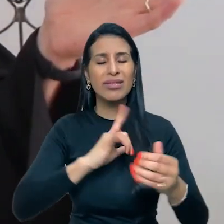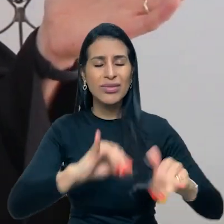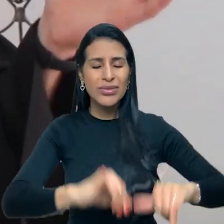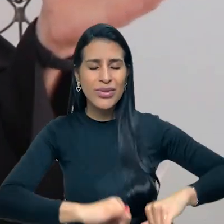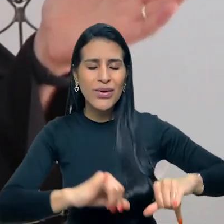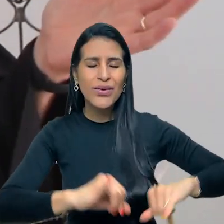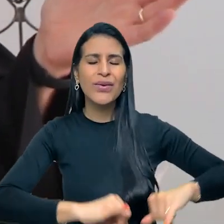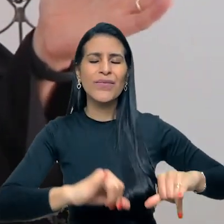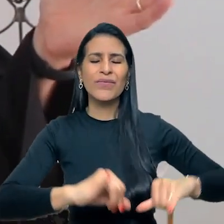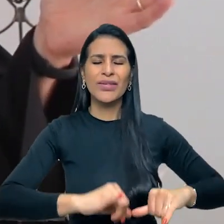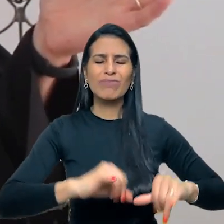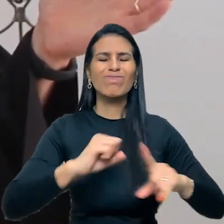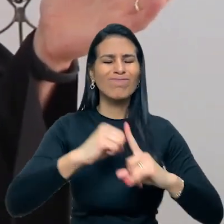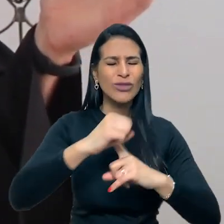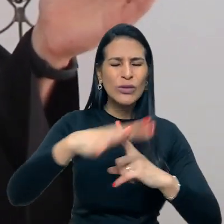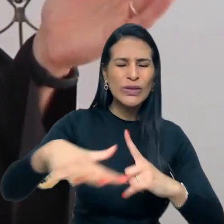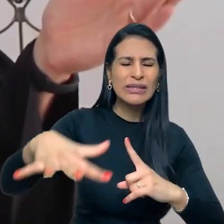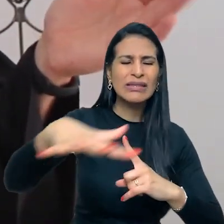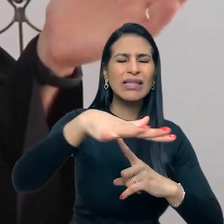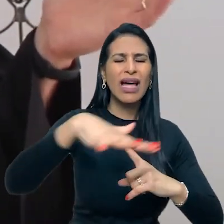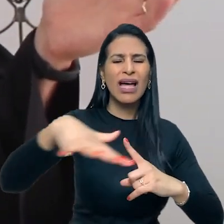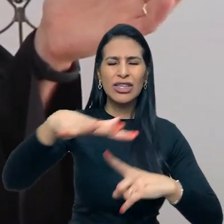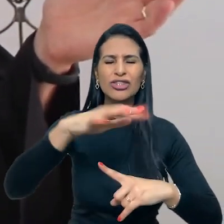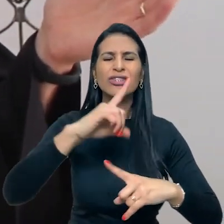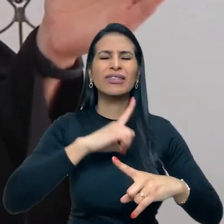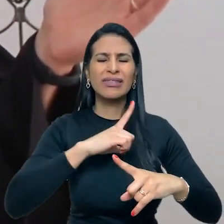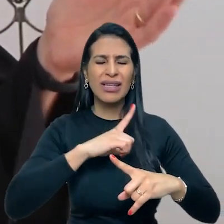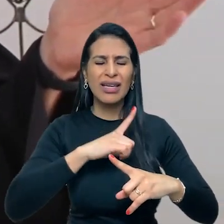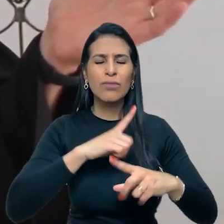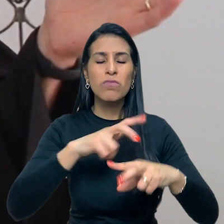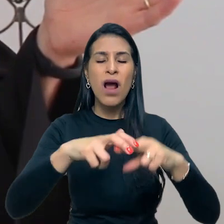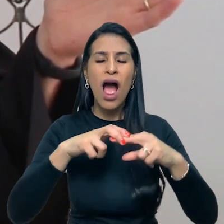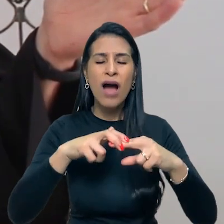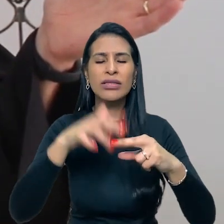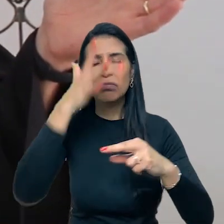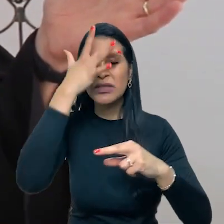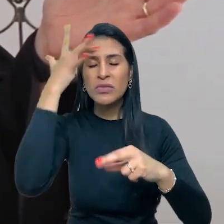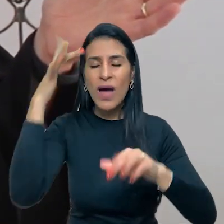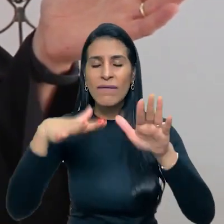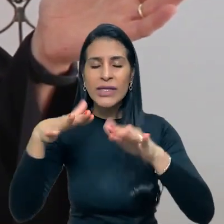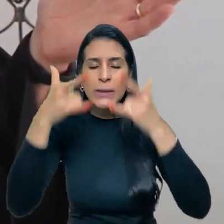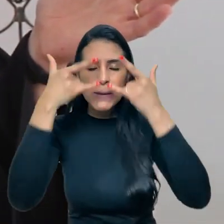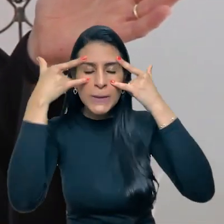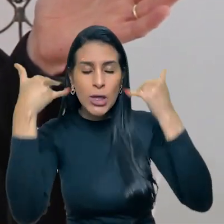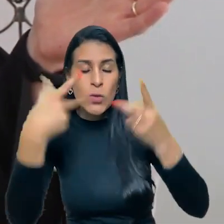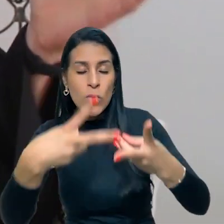sociedade, vítimas da ganância e do lucro.